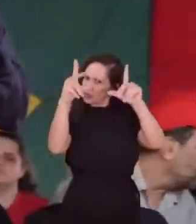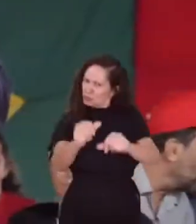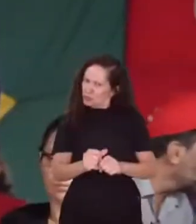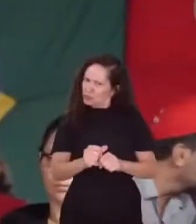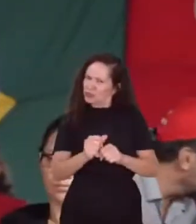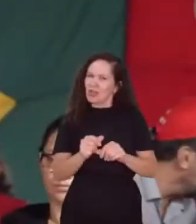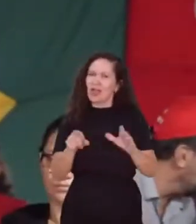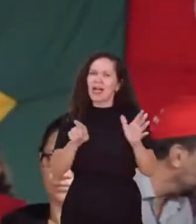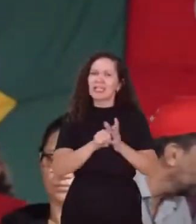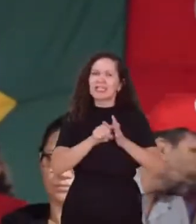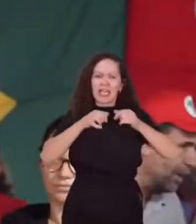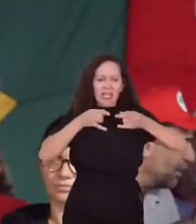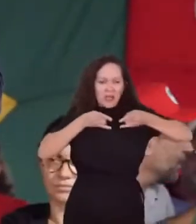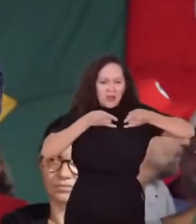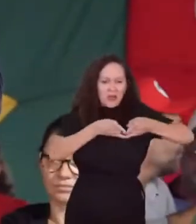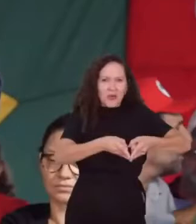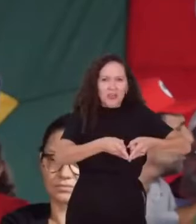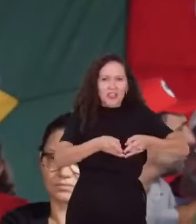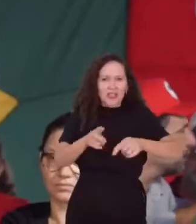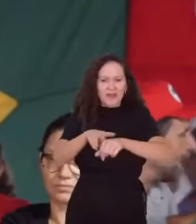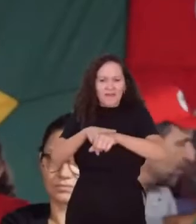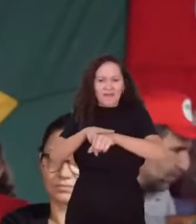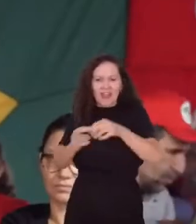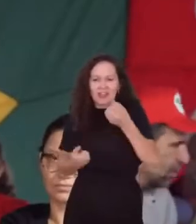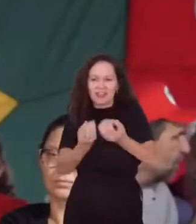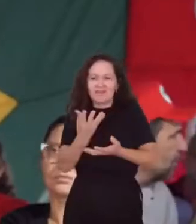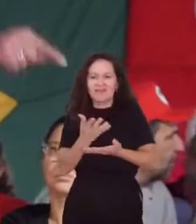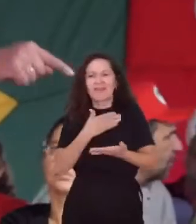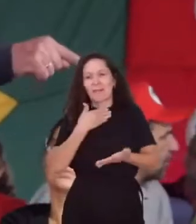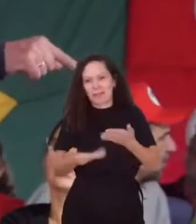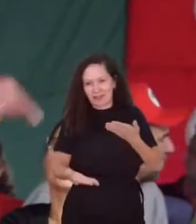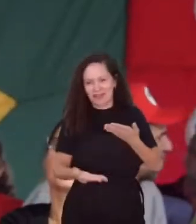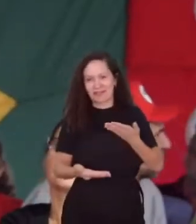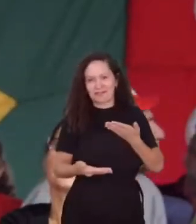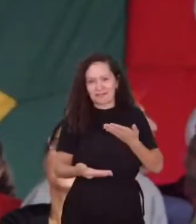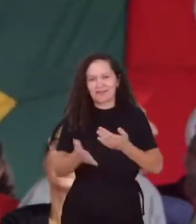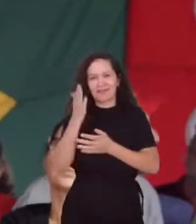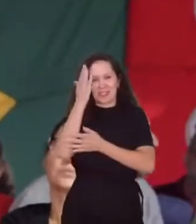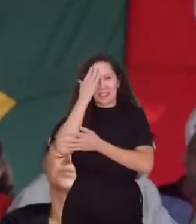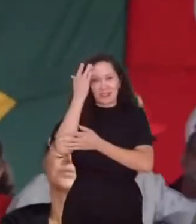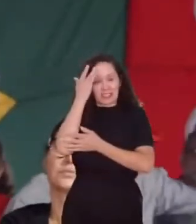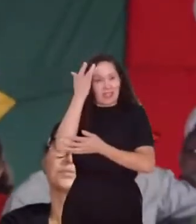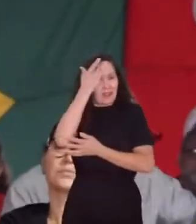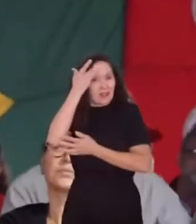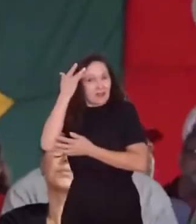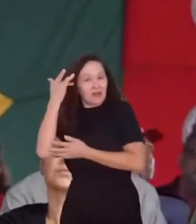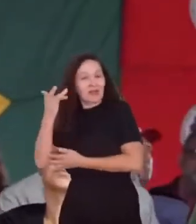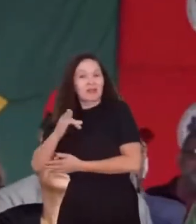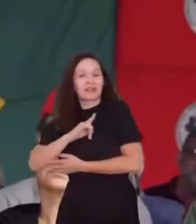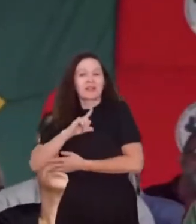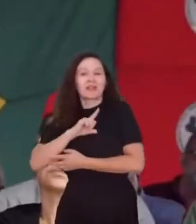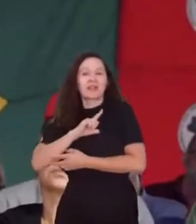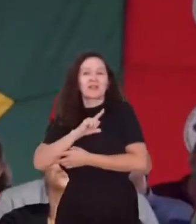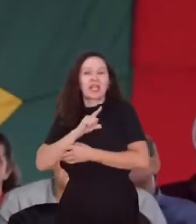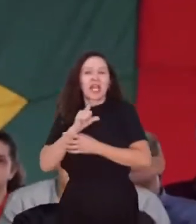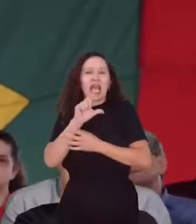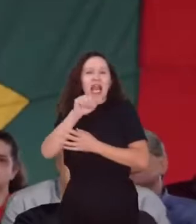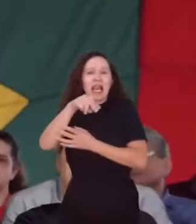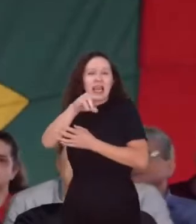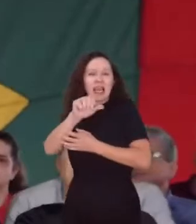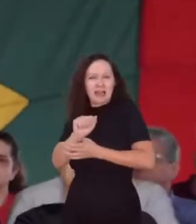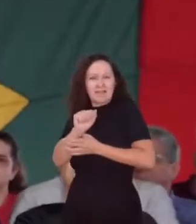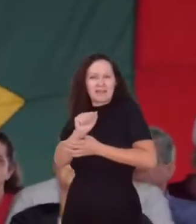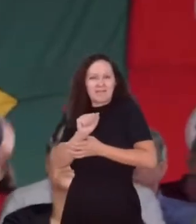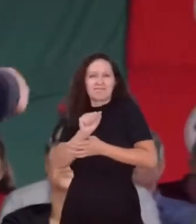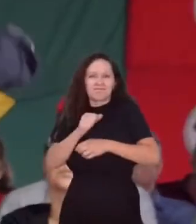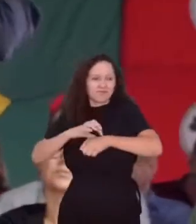perdia. Eu sei o que é no dia seguinte tirar 1,5 palmos de lama com sanguessuga subindo nas suas canelas